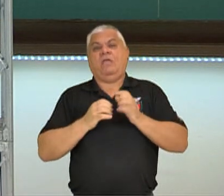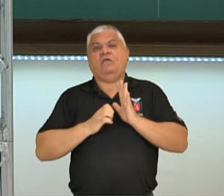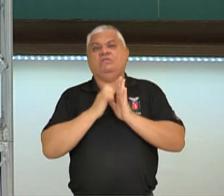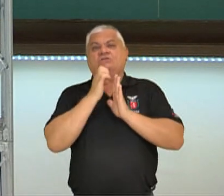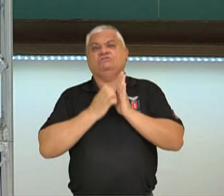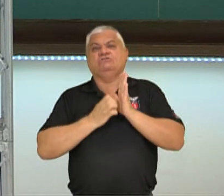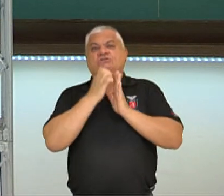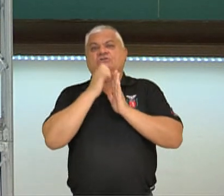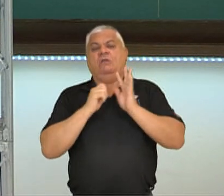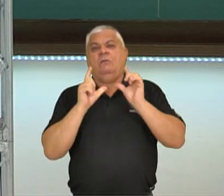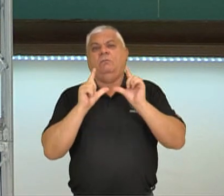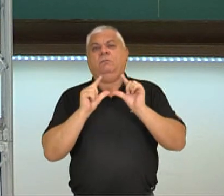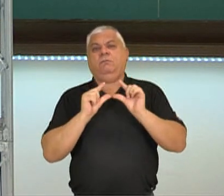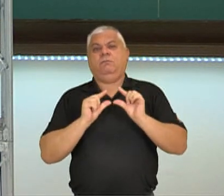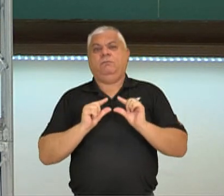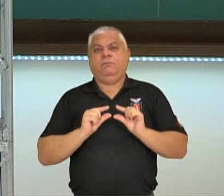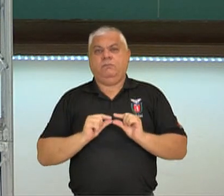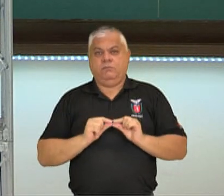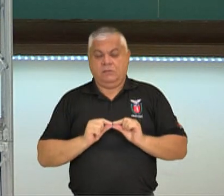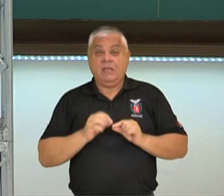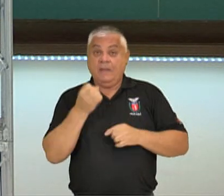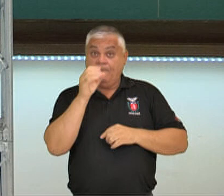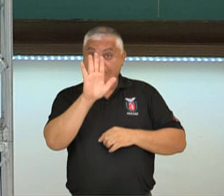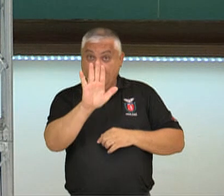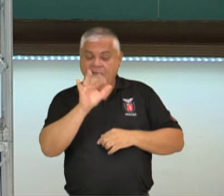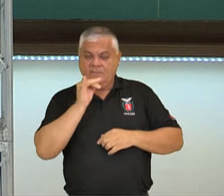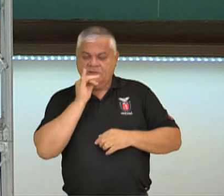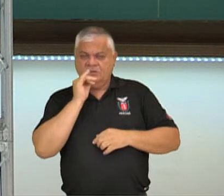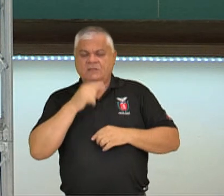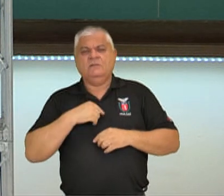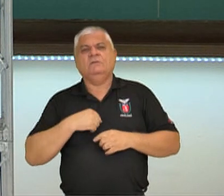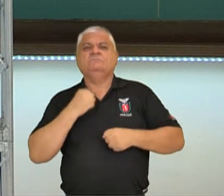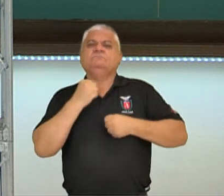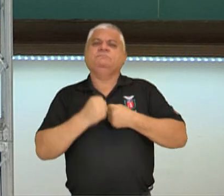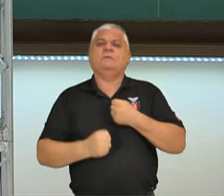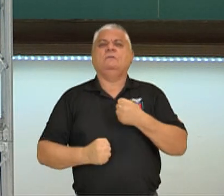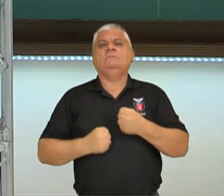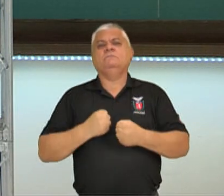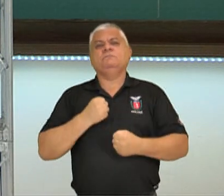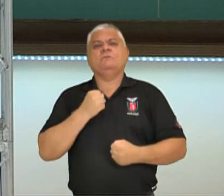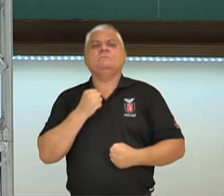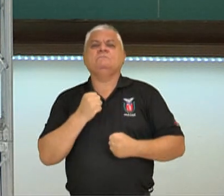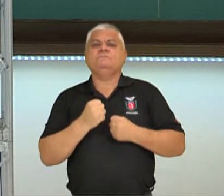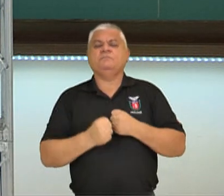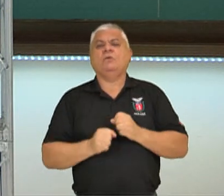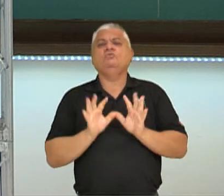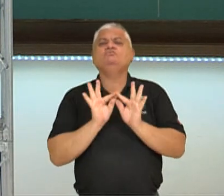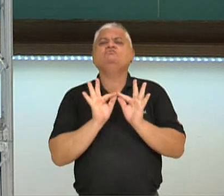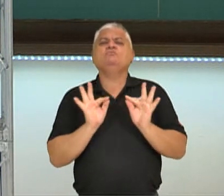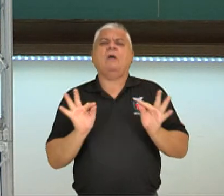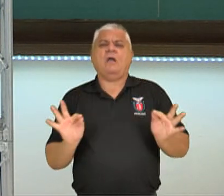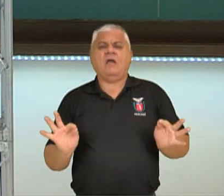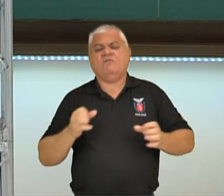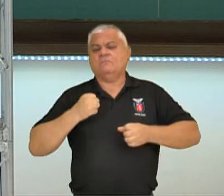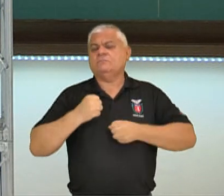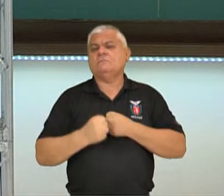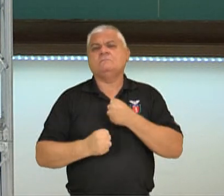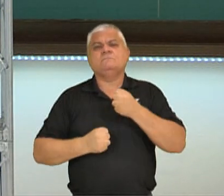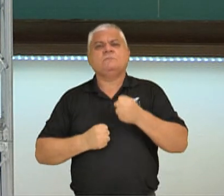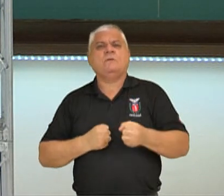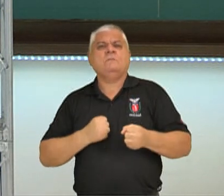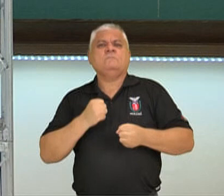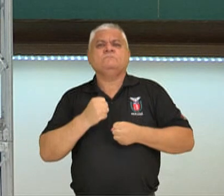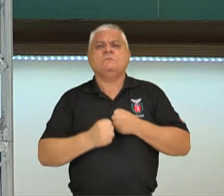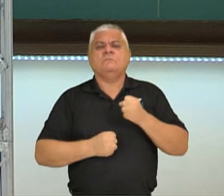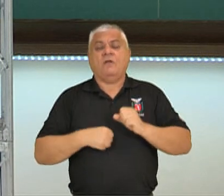tá? Mas se eu diminuo a intensidade, se eu corro numa velocidade menor,